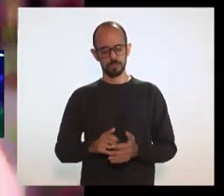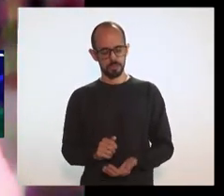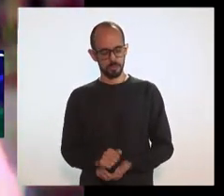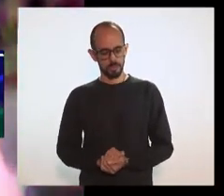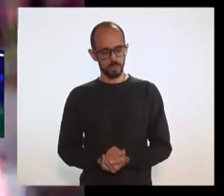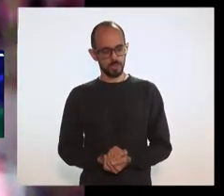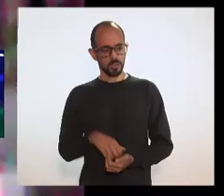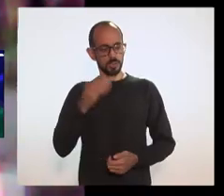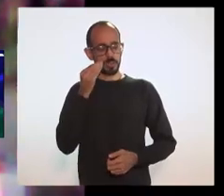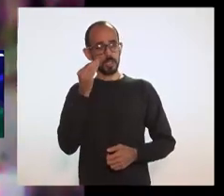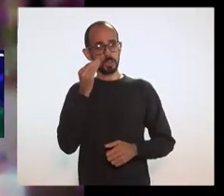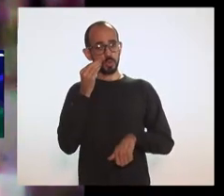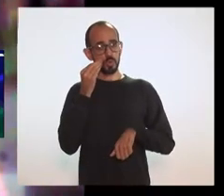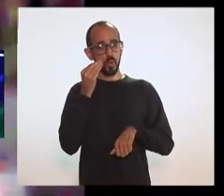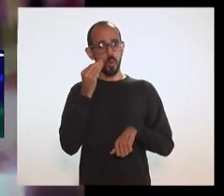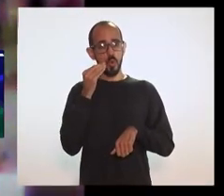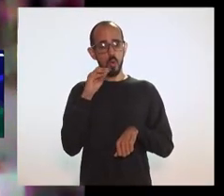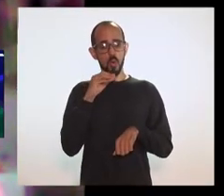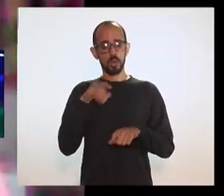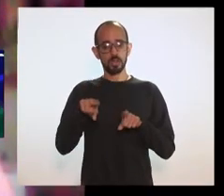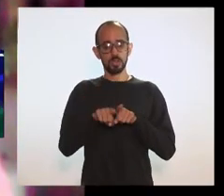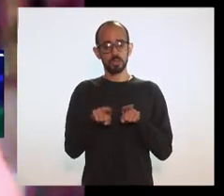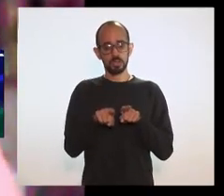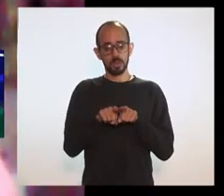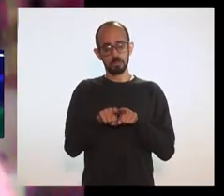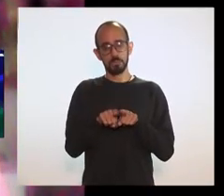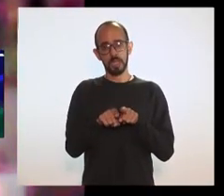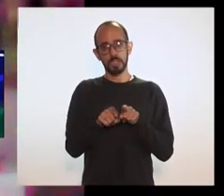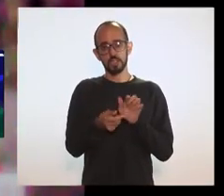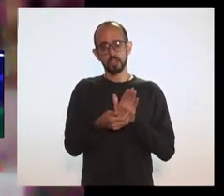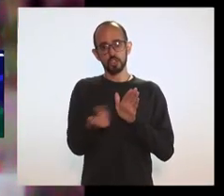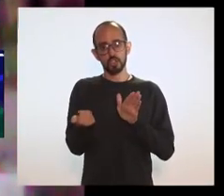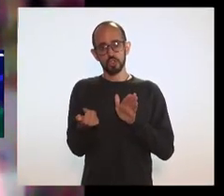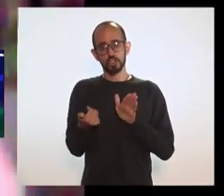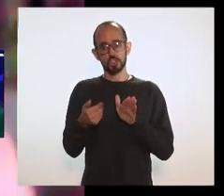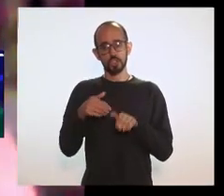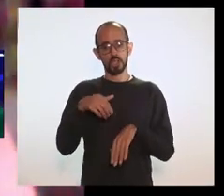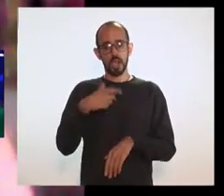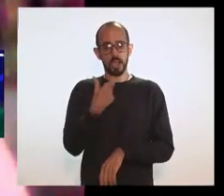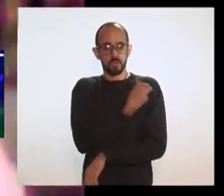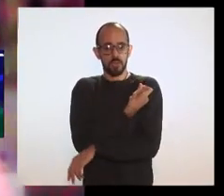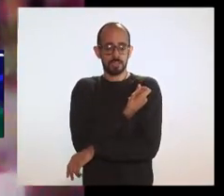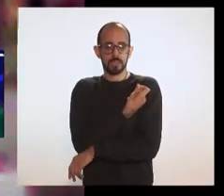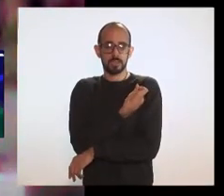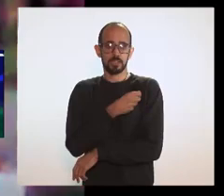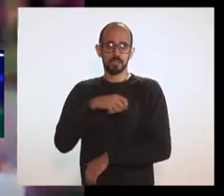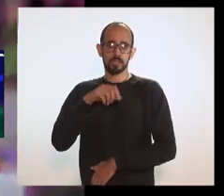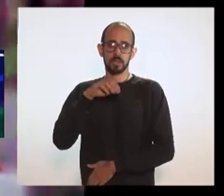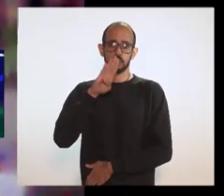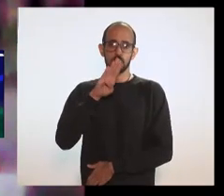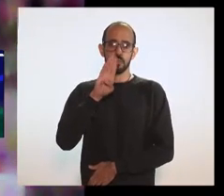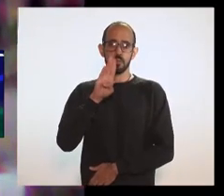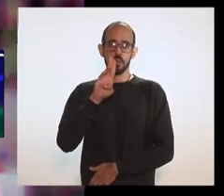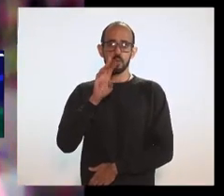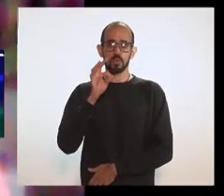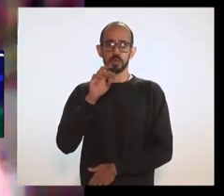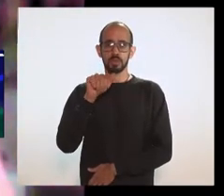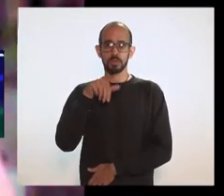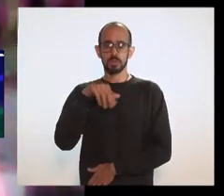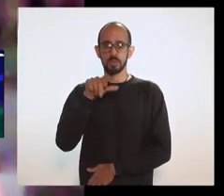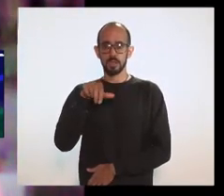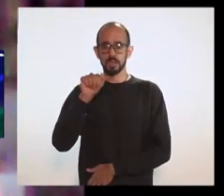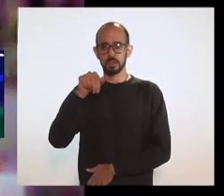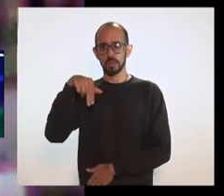Tentou o máximo possível boicotar a vacina do Butantan, que ele chamou de vacina, disse que ia transformar as pessoas em